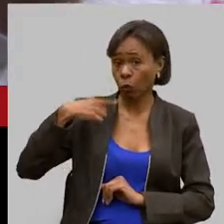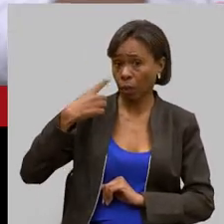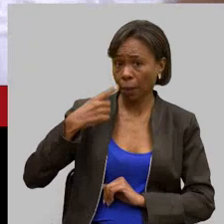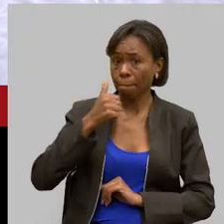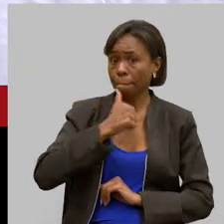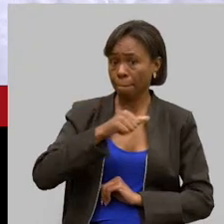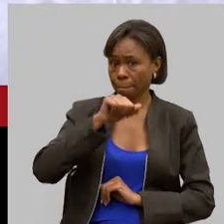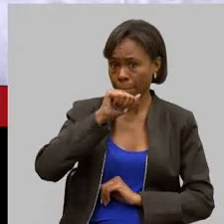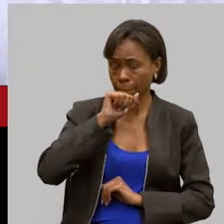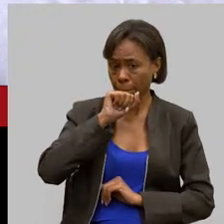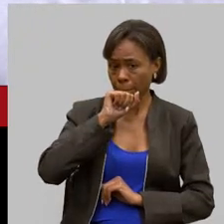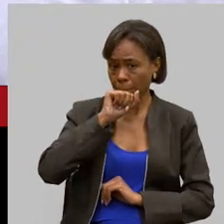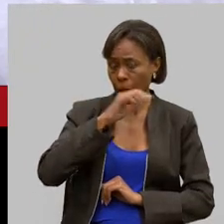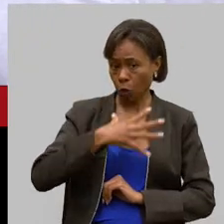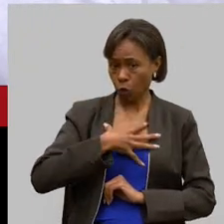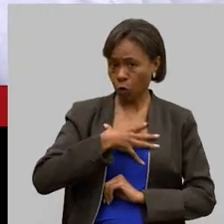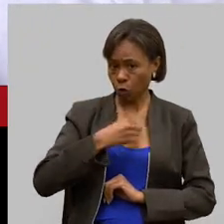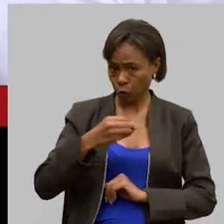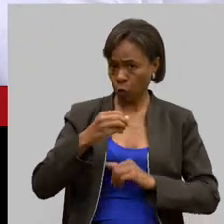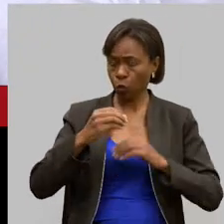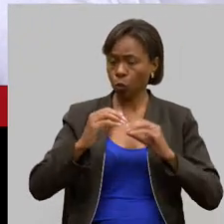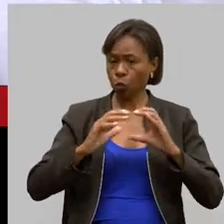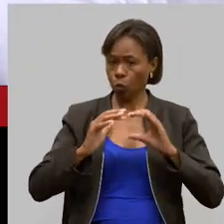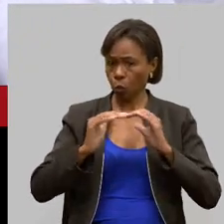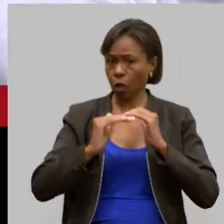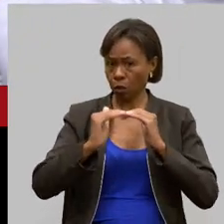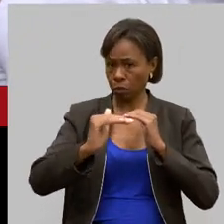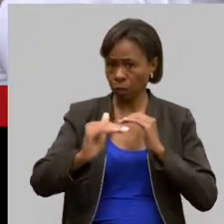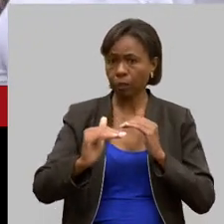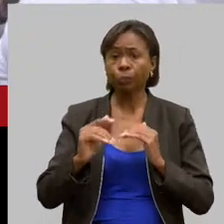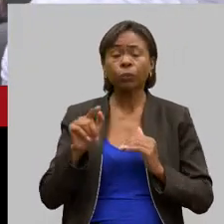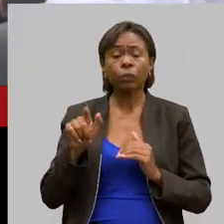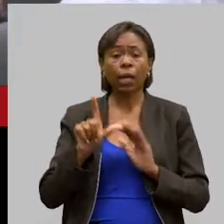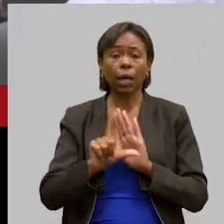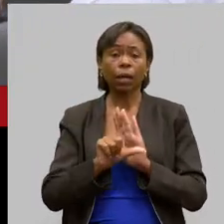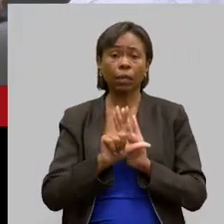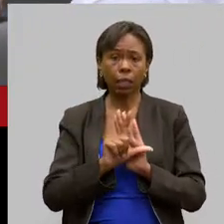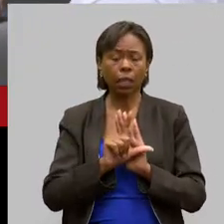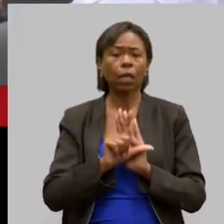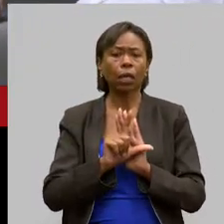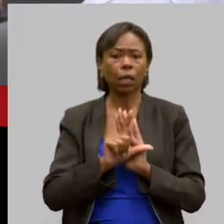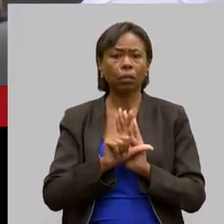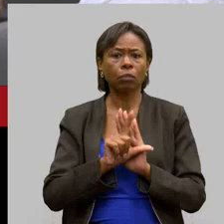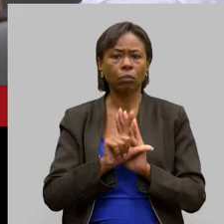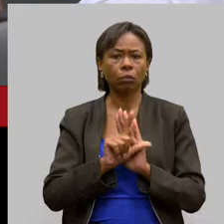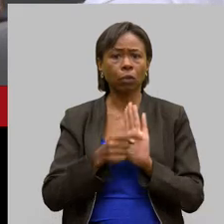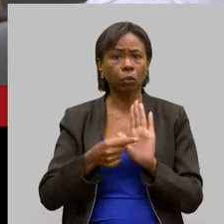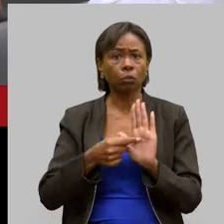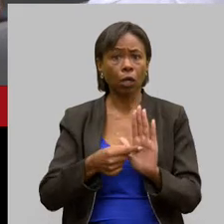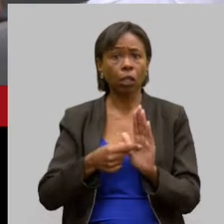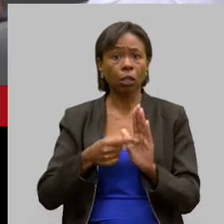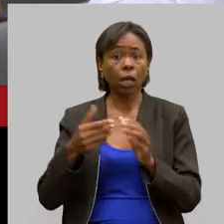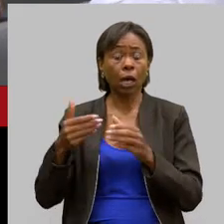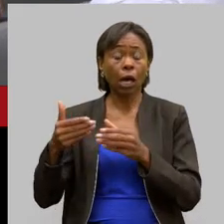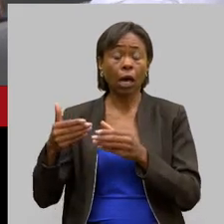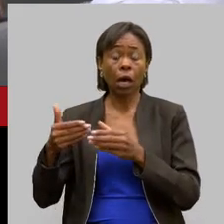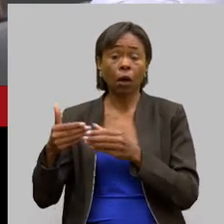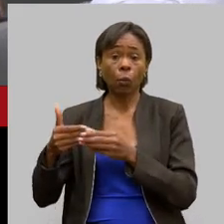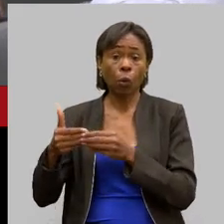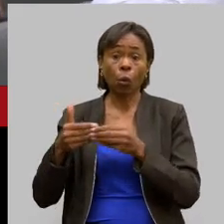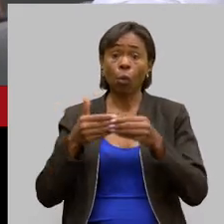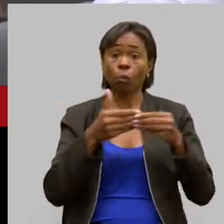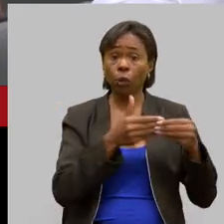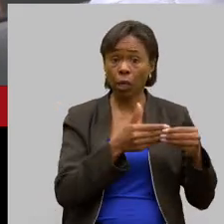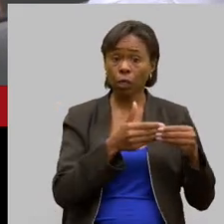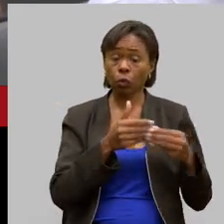também a lei garante o acompanhante especializado individualizado a alunos autistas com